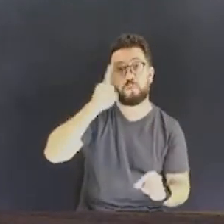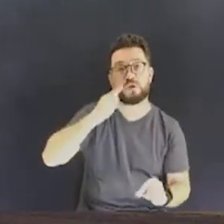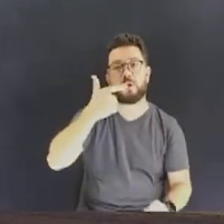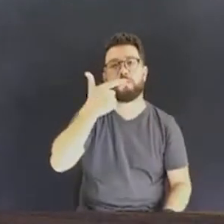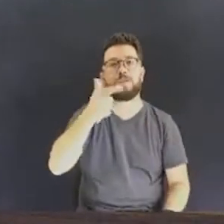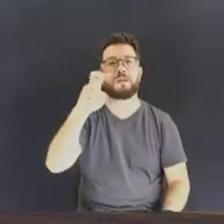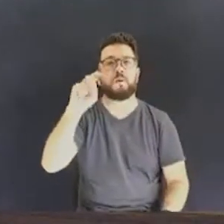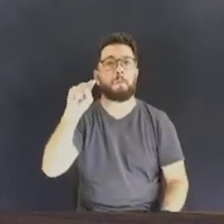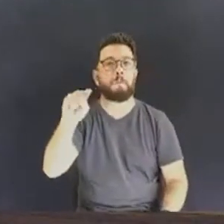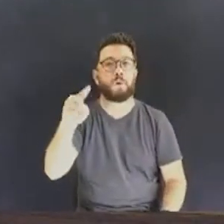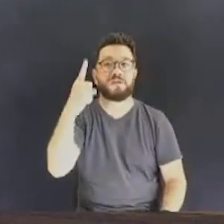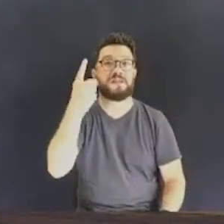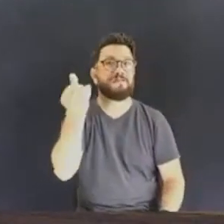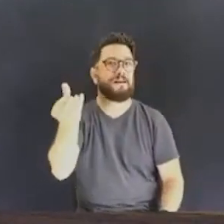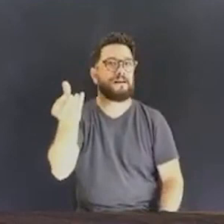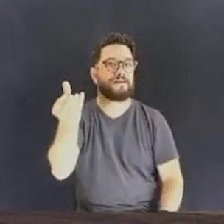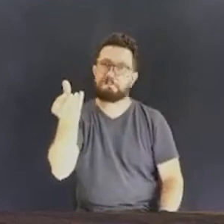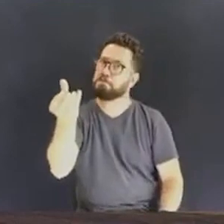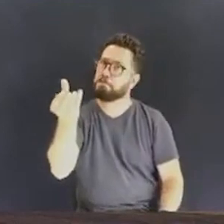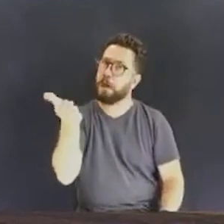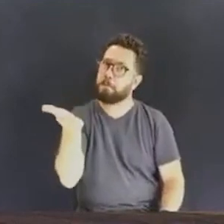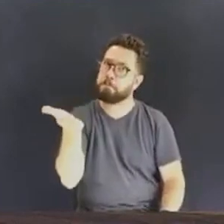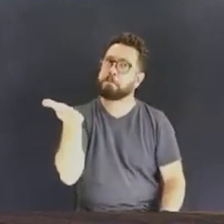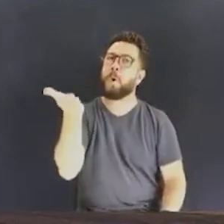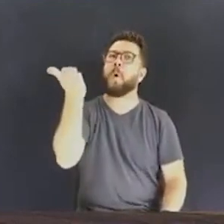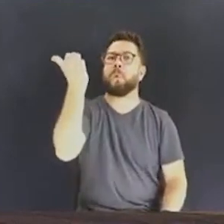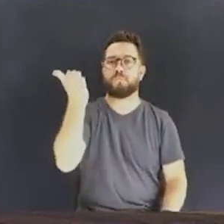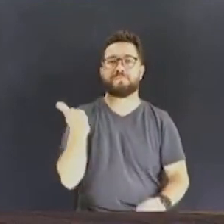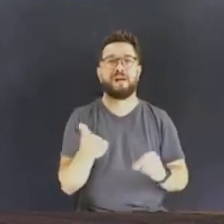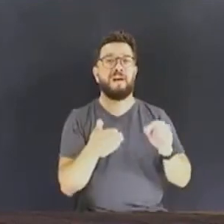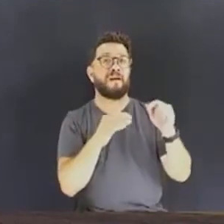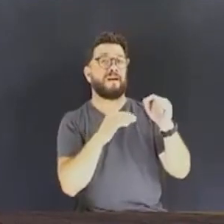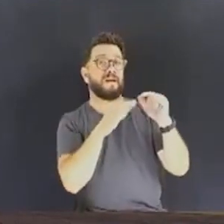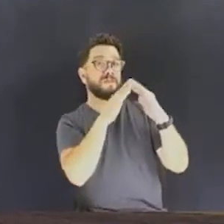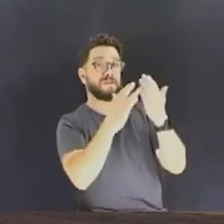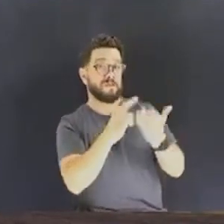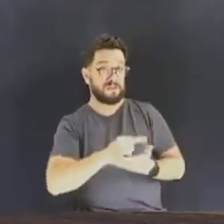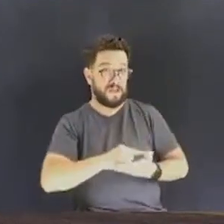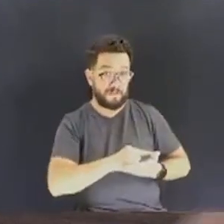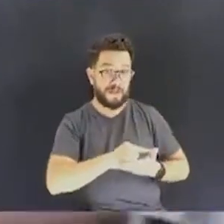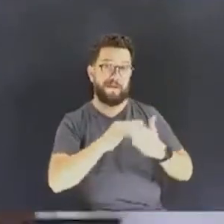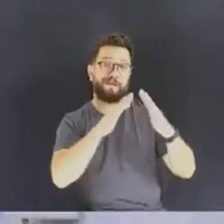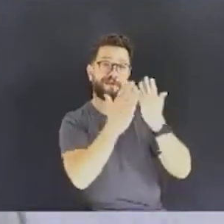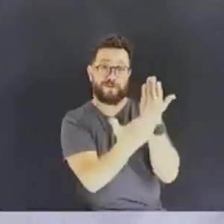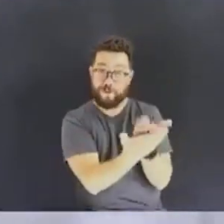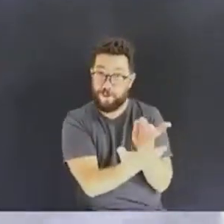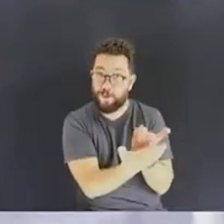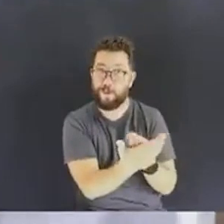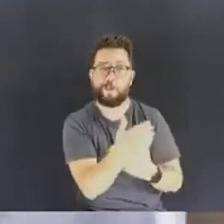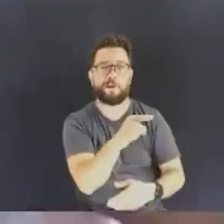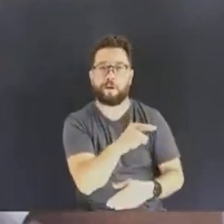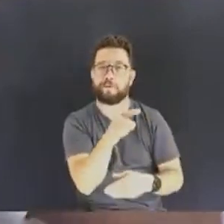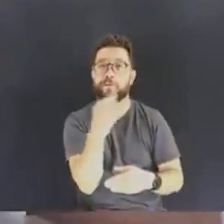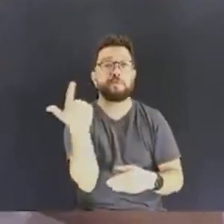exigido. Mas nós temos uma demanda grande hoje de vagas em creches nesse mês, que a semana passada foi um problema bastante sério. Eu acredito que a Secretaria de